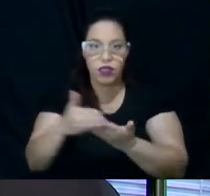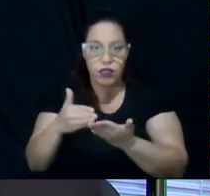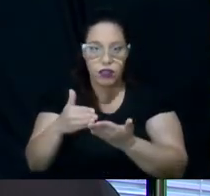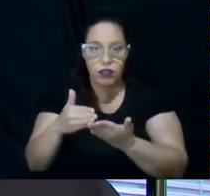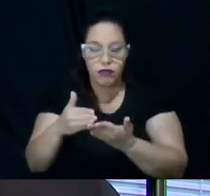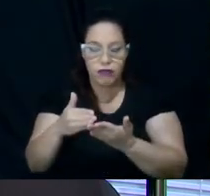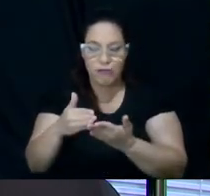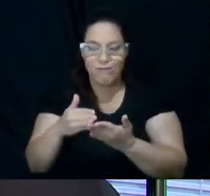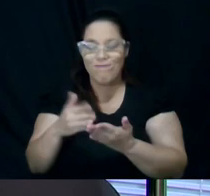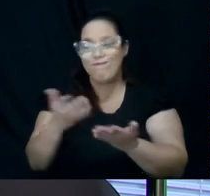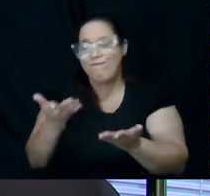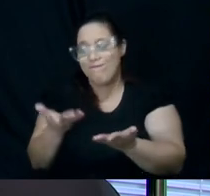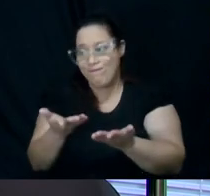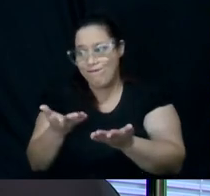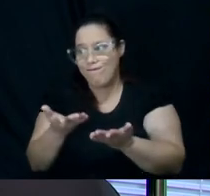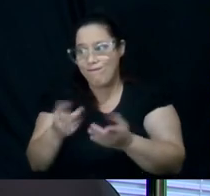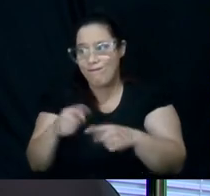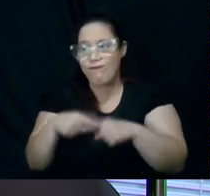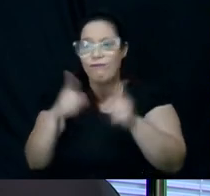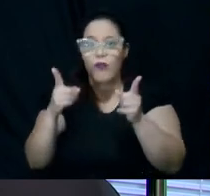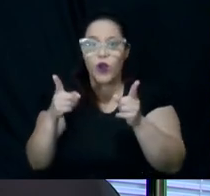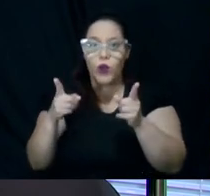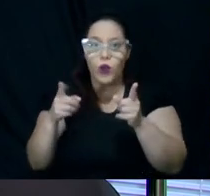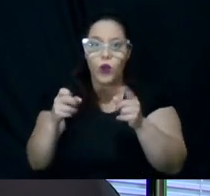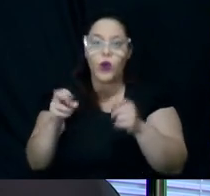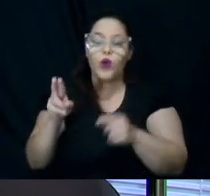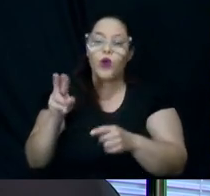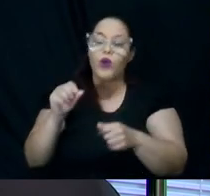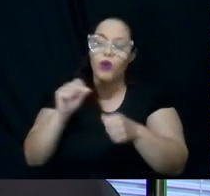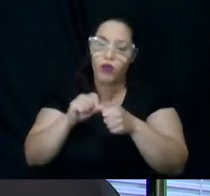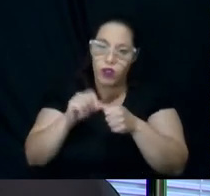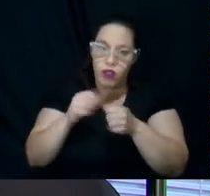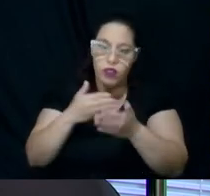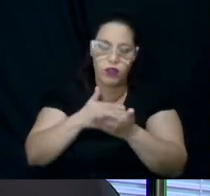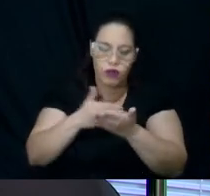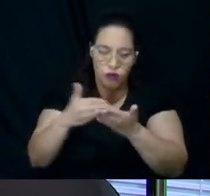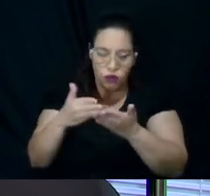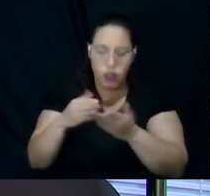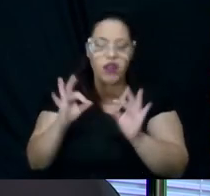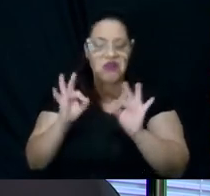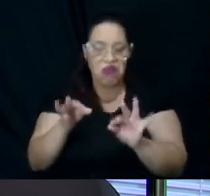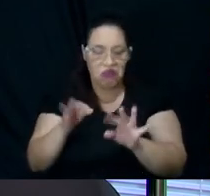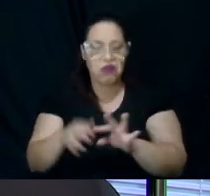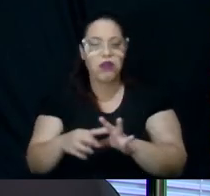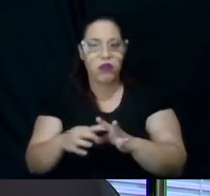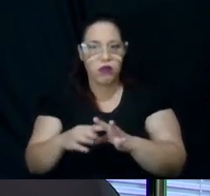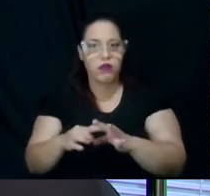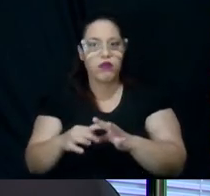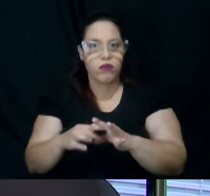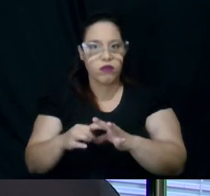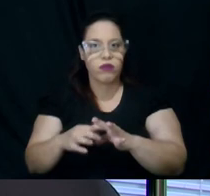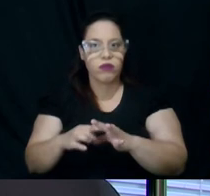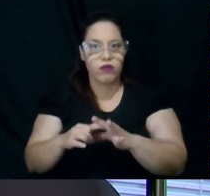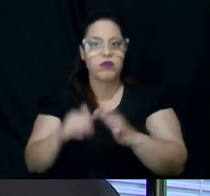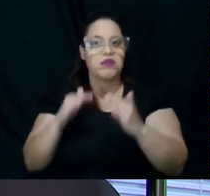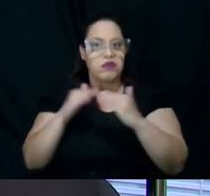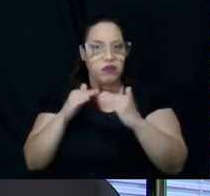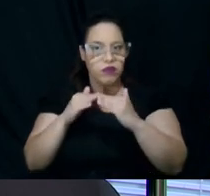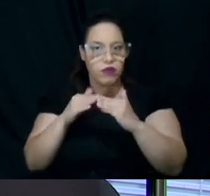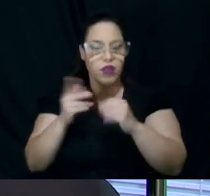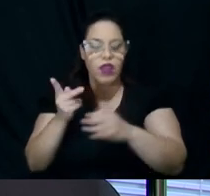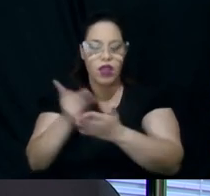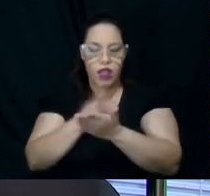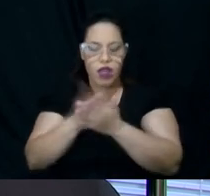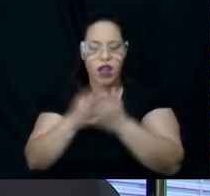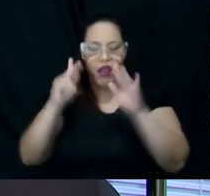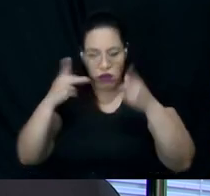começo, mas tudo que pode ser feito para recomeçar é válido, né? Com certeza, eu acho que errar é humano, né? Permanecer